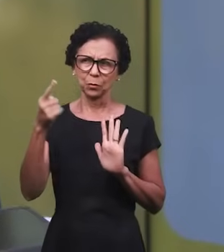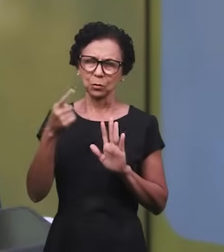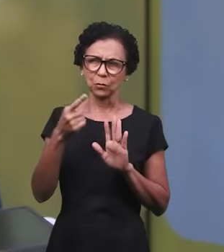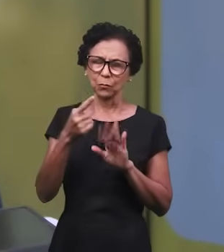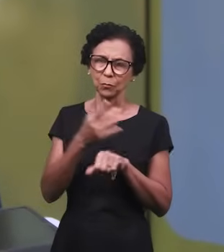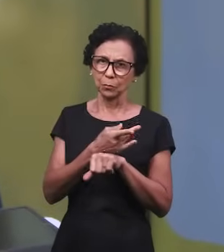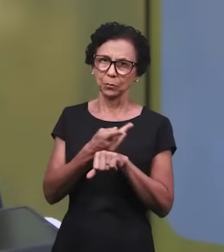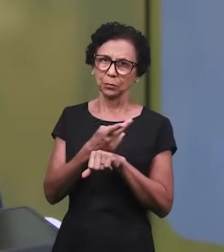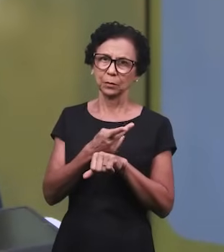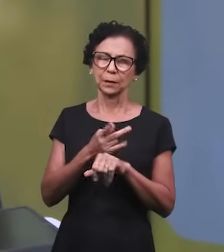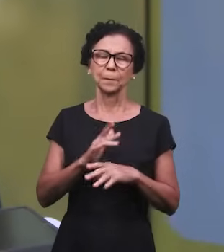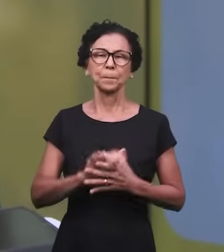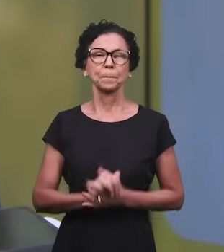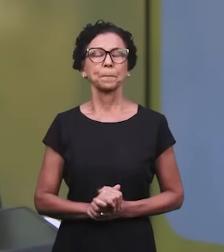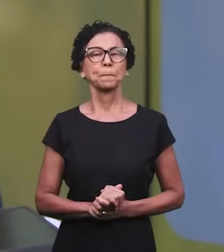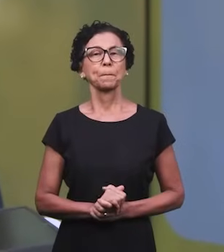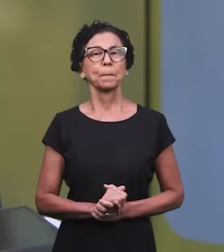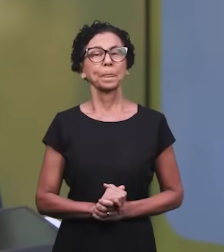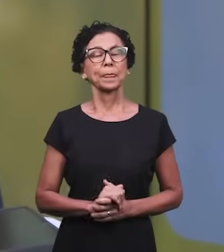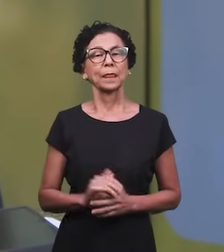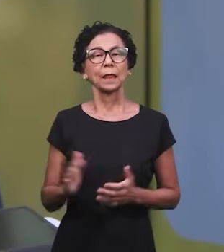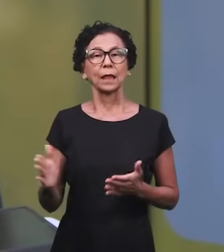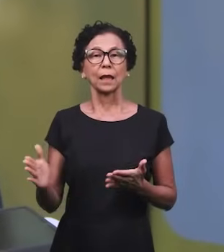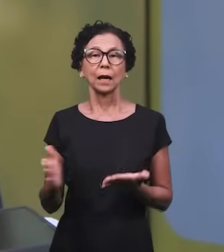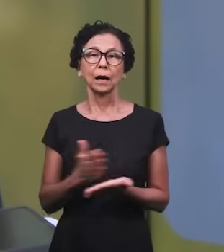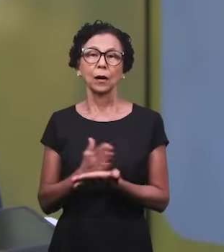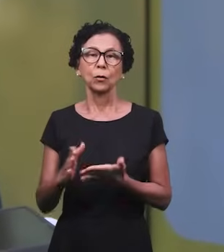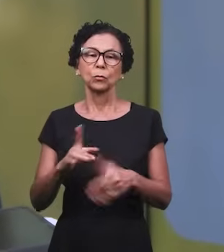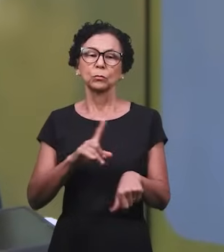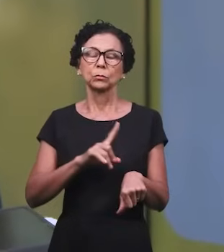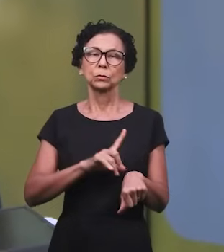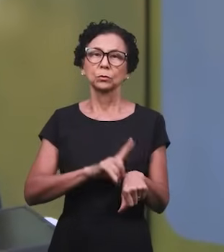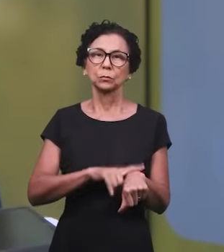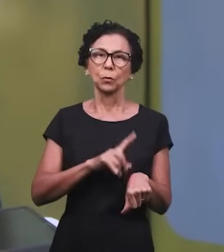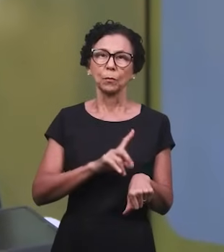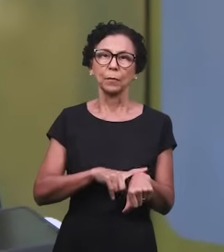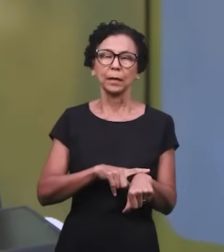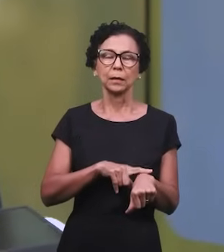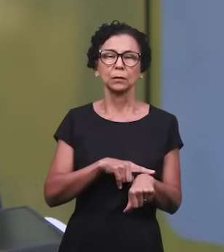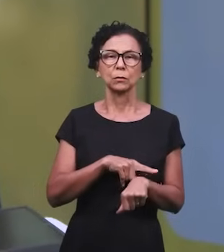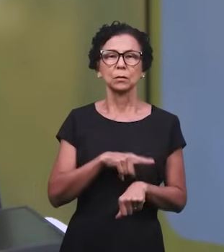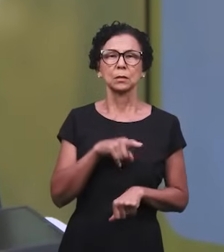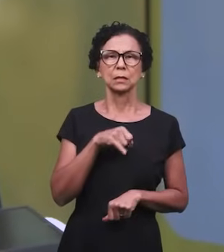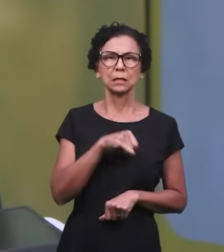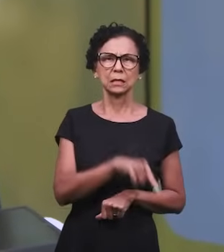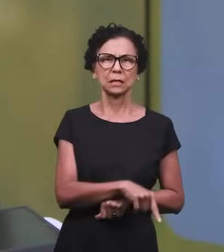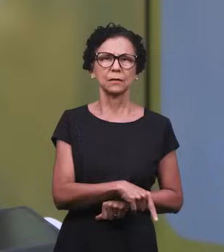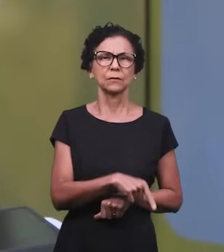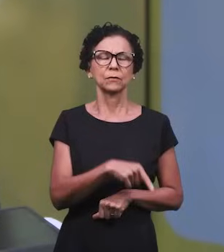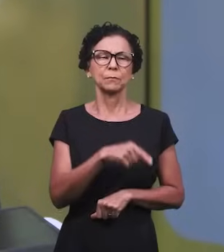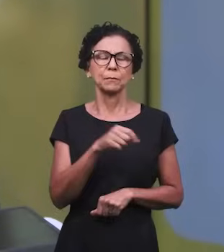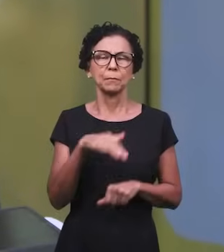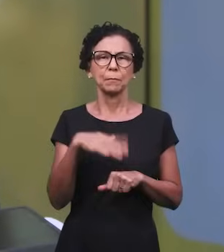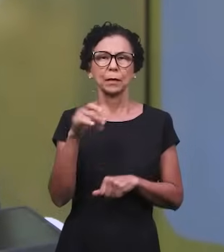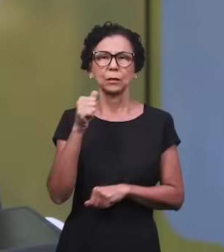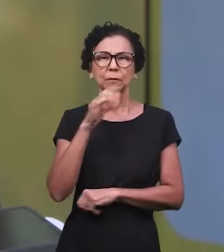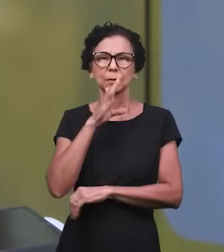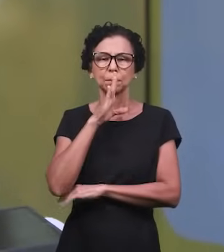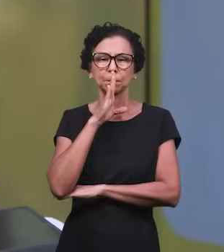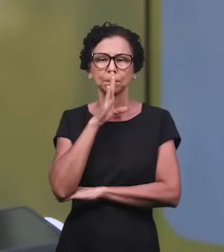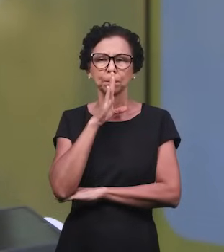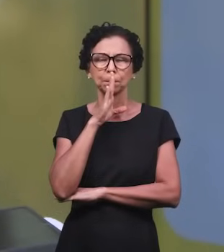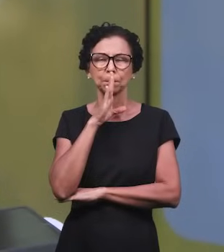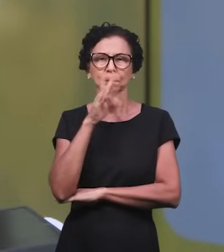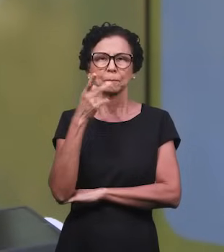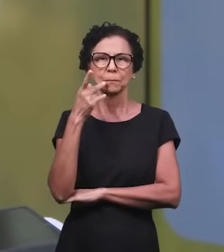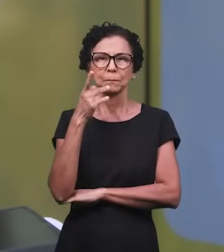depois podemos até mencionar o texto o texto diz assim tem momento que o tolo em silêncio ele é sábio tem hora que é melhor ficar em